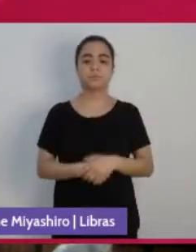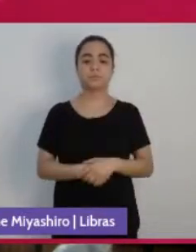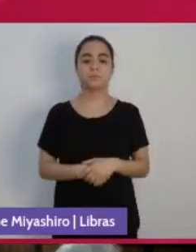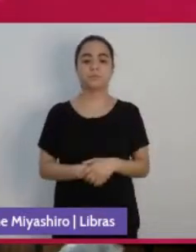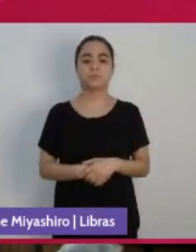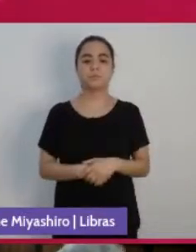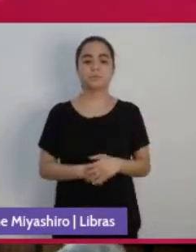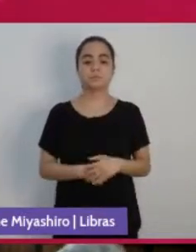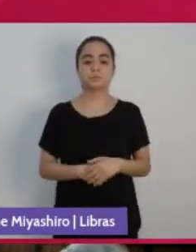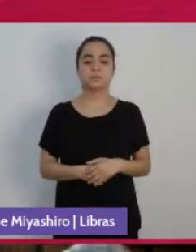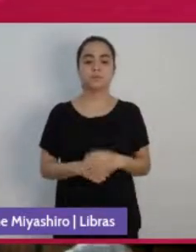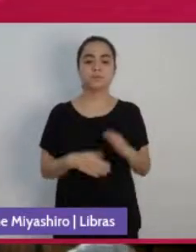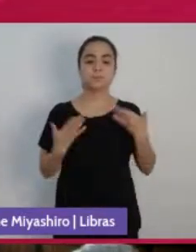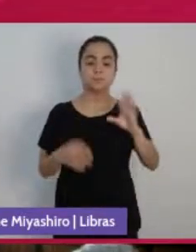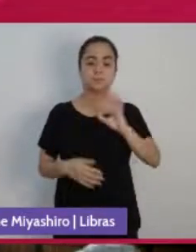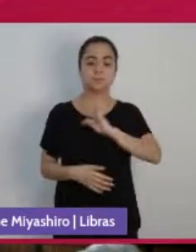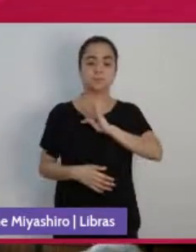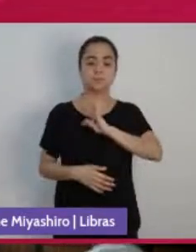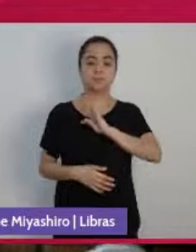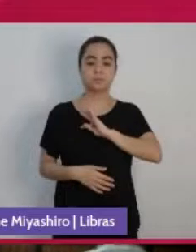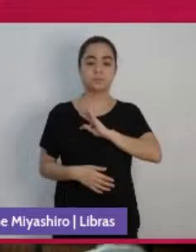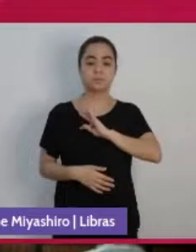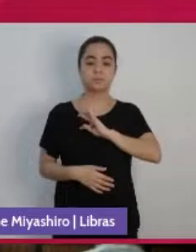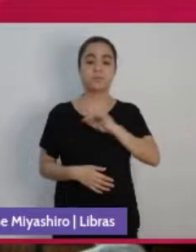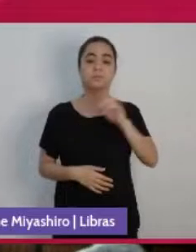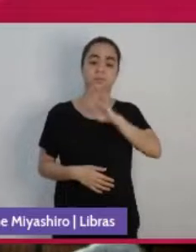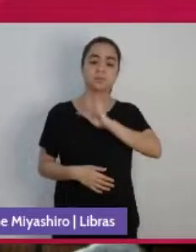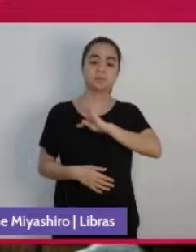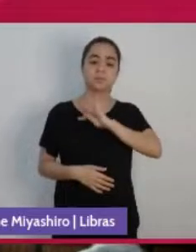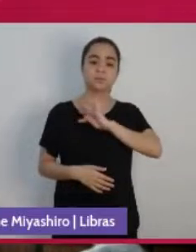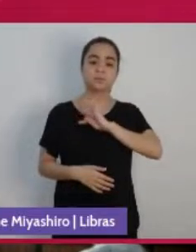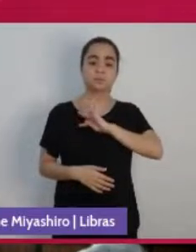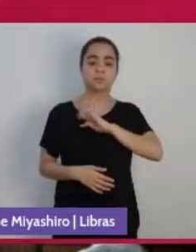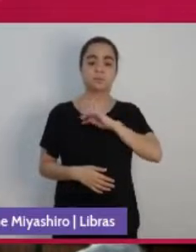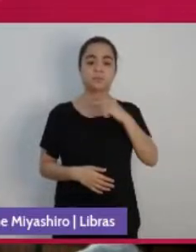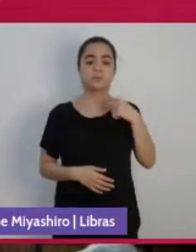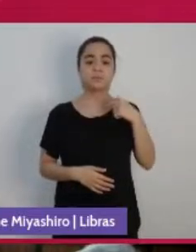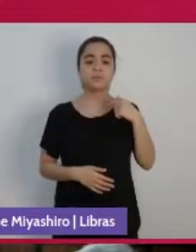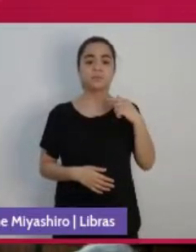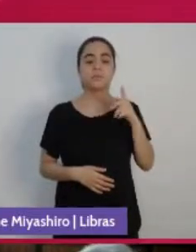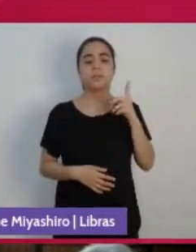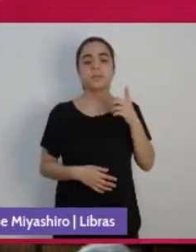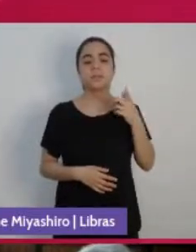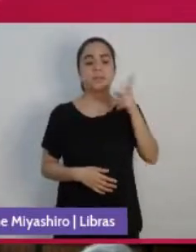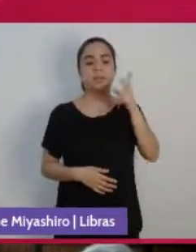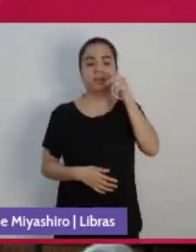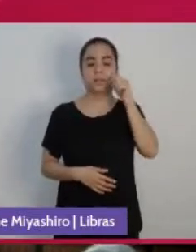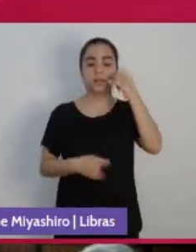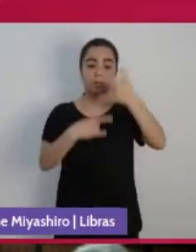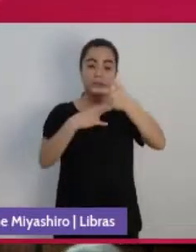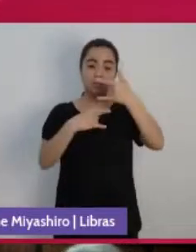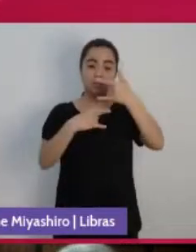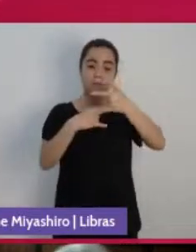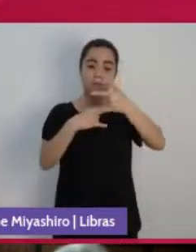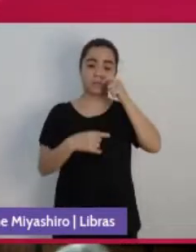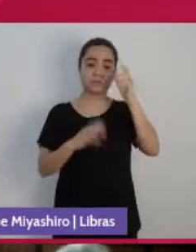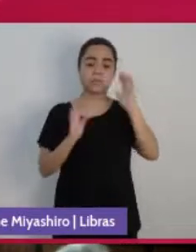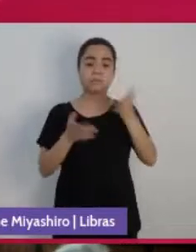E essa técnica foi uma técnica, algumas que já assistiram minhas lives, coisa e tal, eu contei a história,